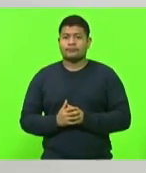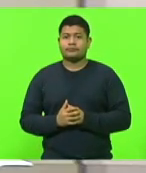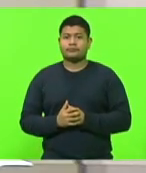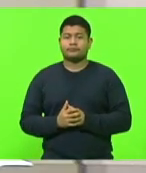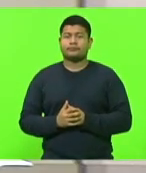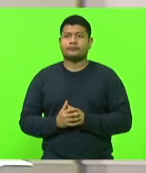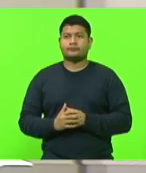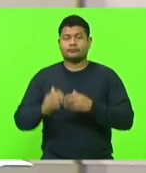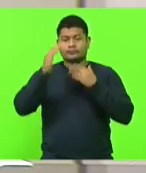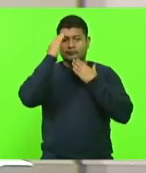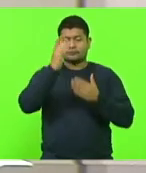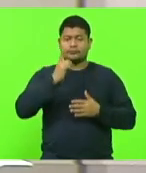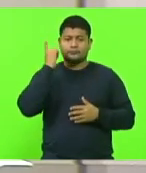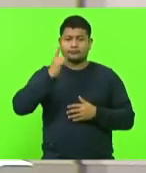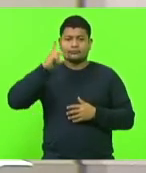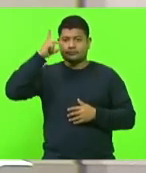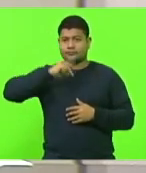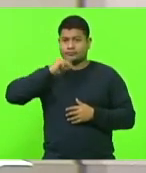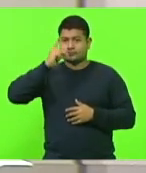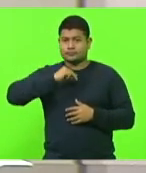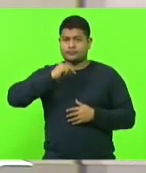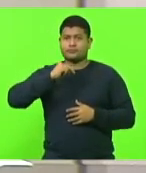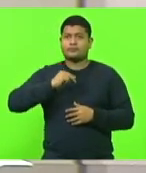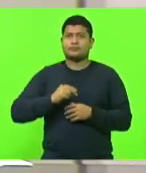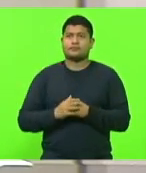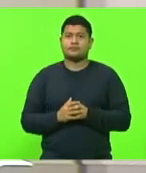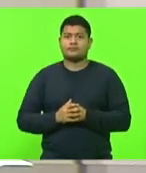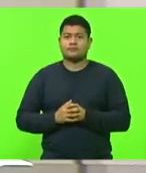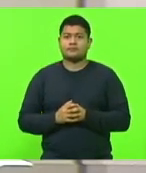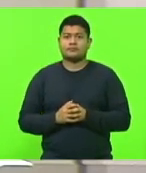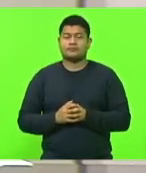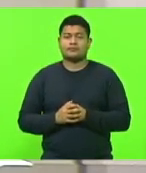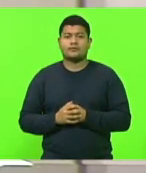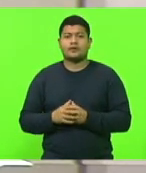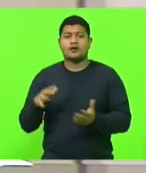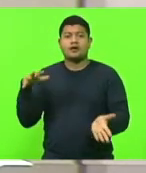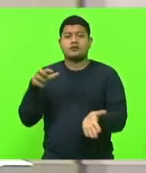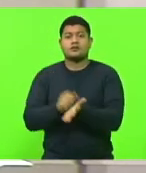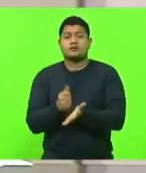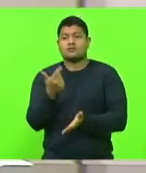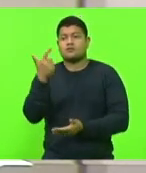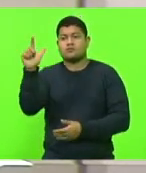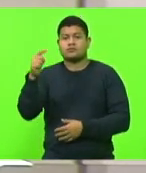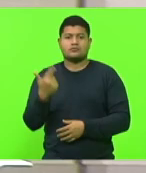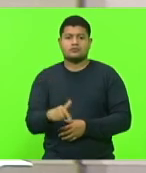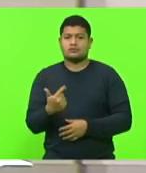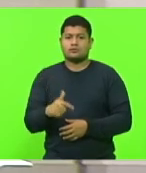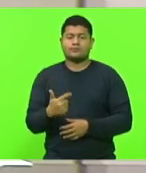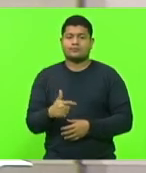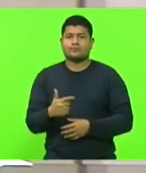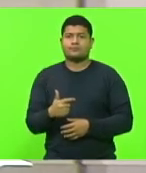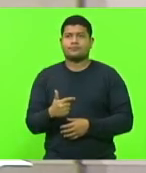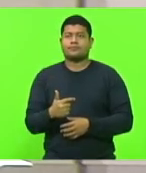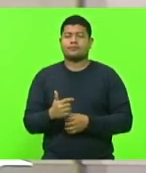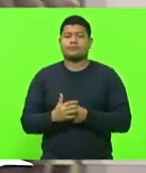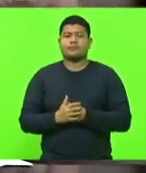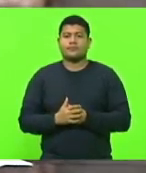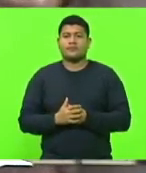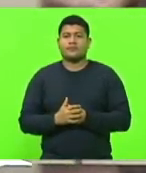Muito obrigado, deputado Kennedy Nunes. Não havendo novos deputados